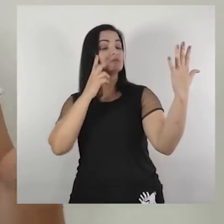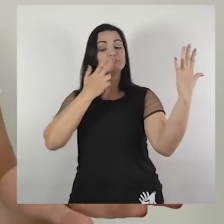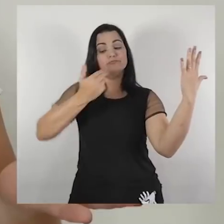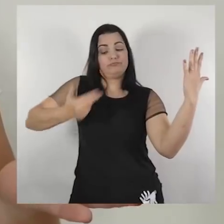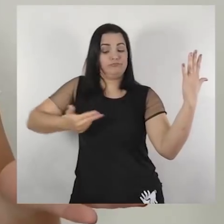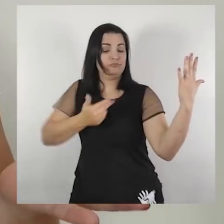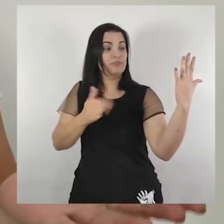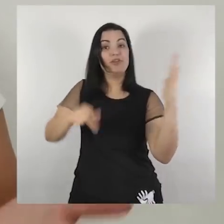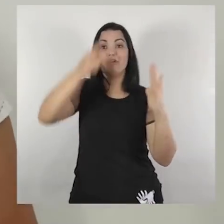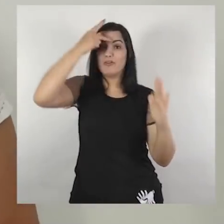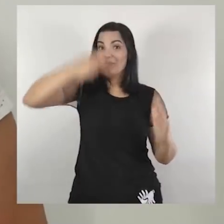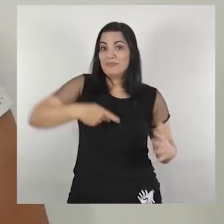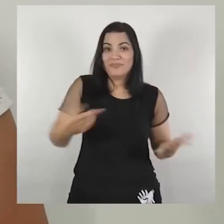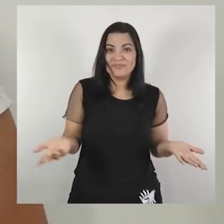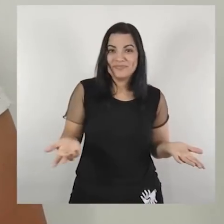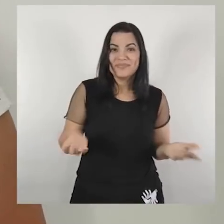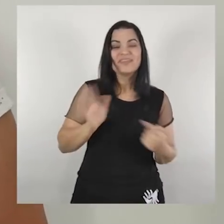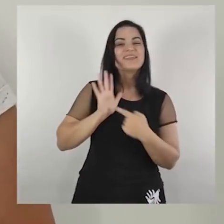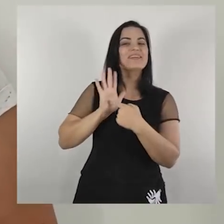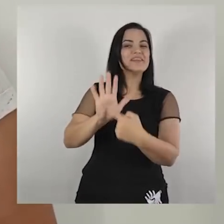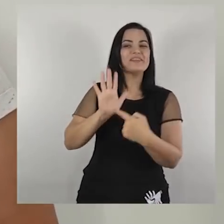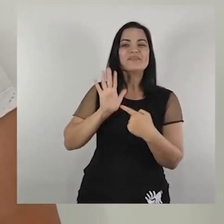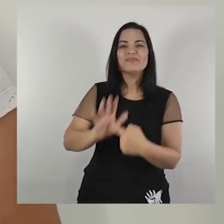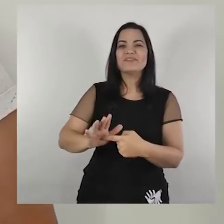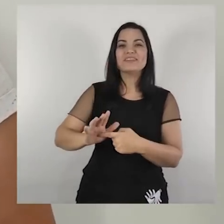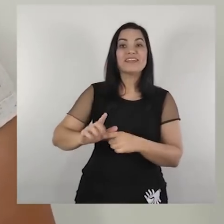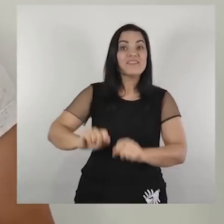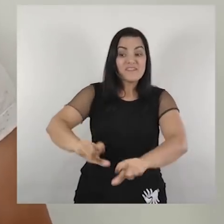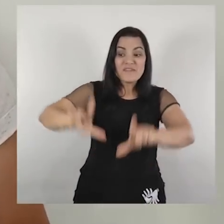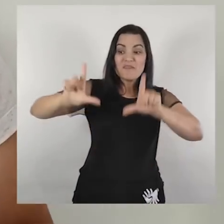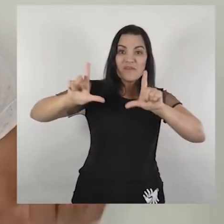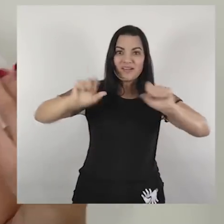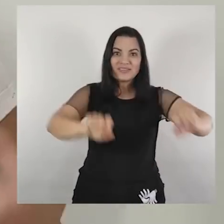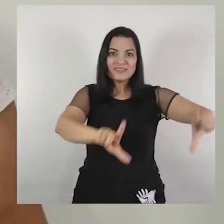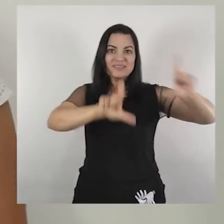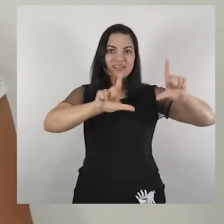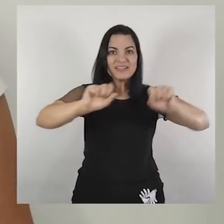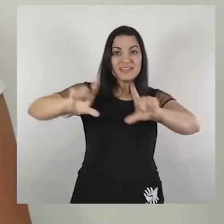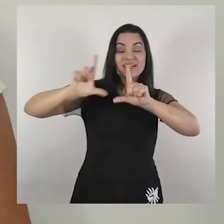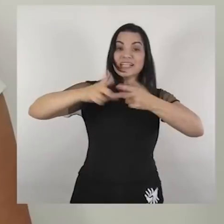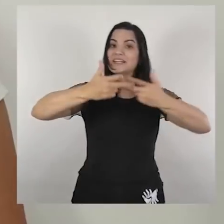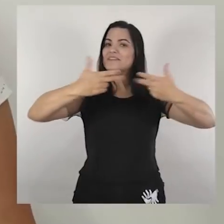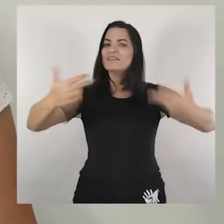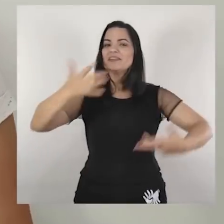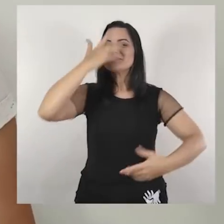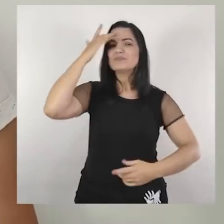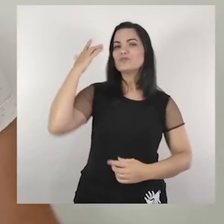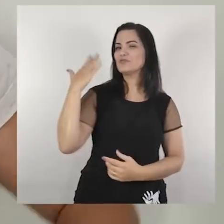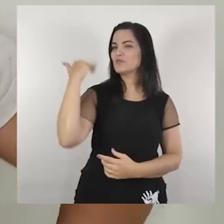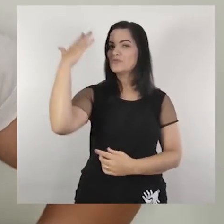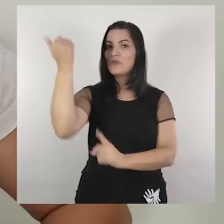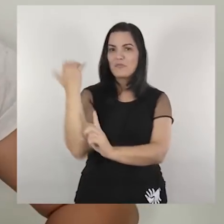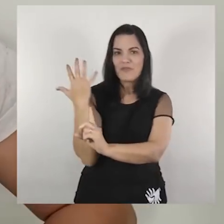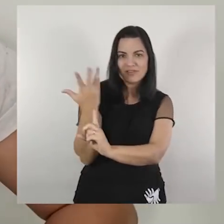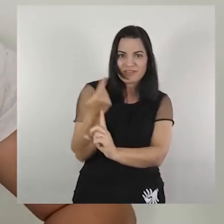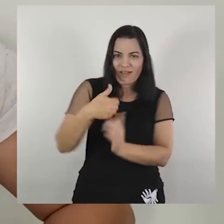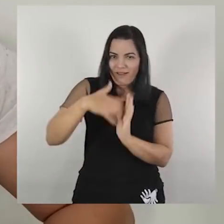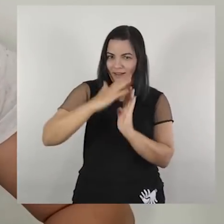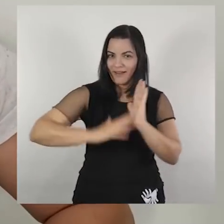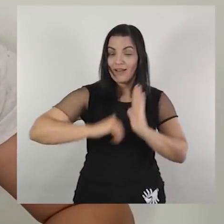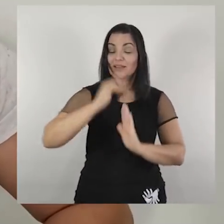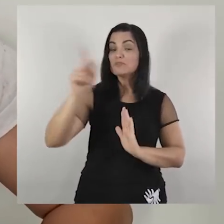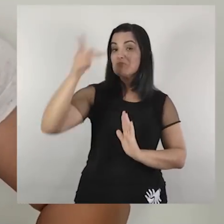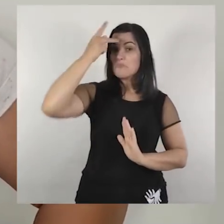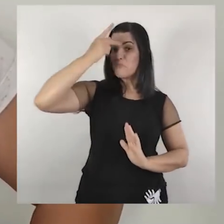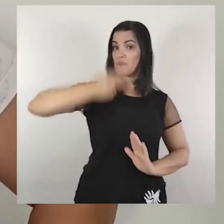se pintavam. Eu vou mostrar para vocês vários quadros de vários artistas que fizeram seus